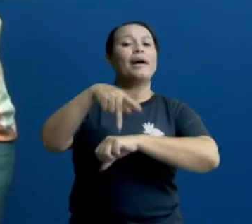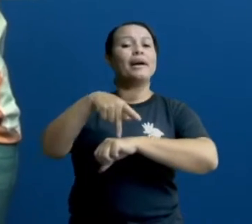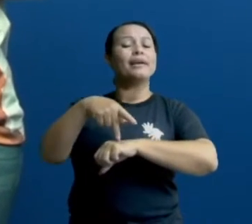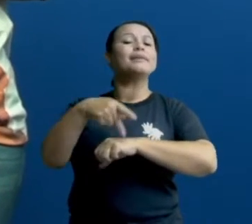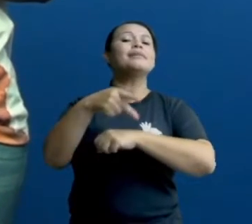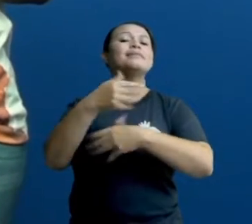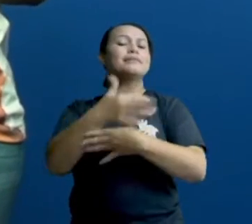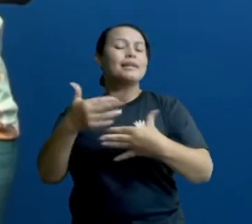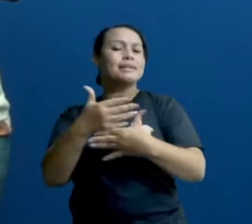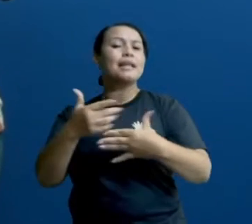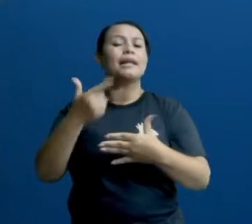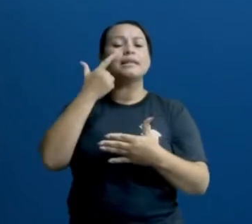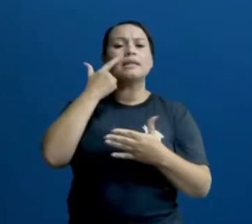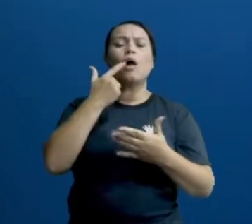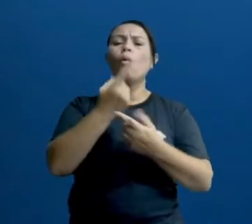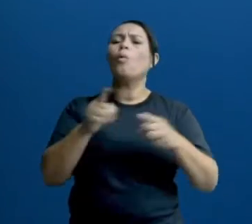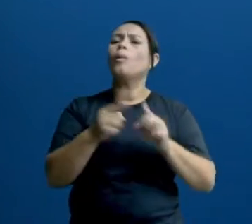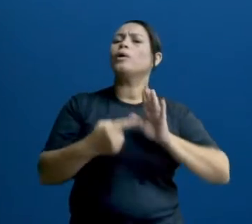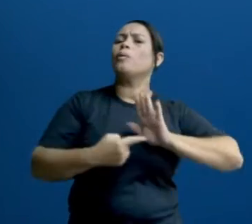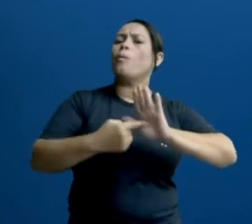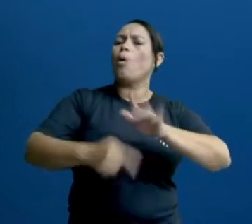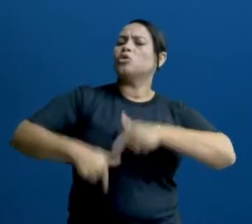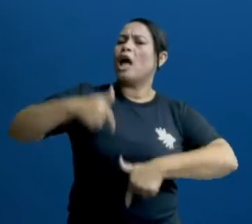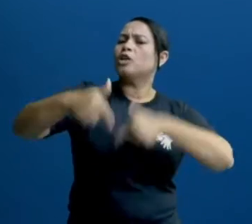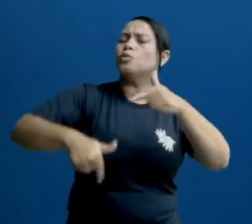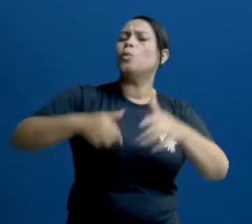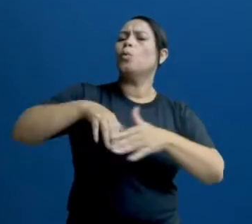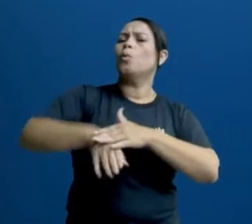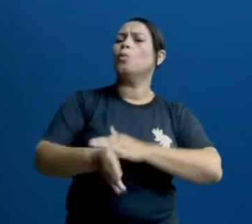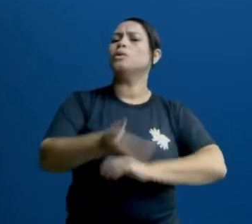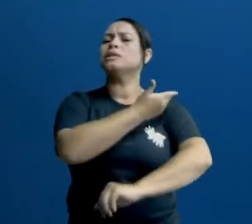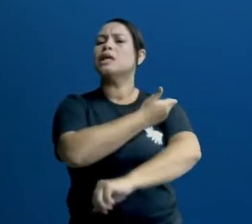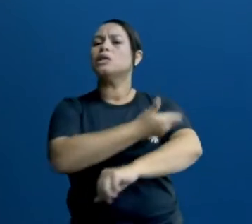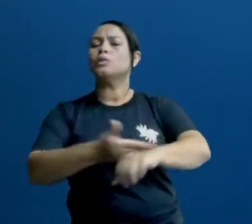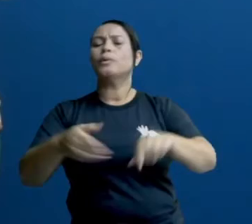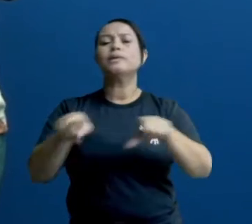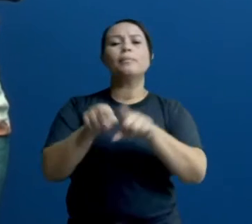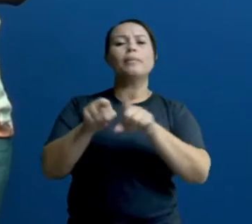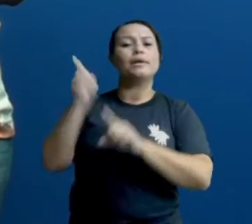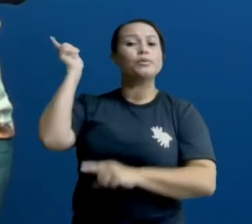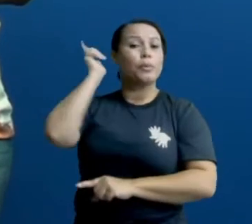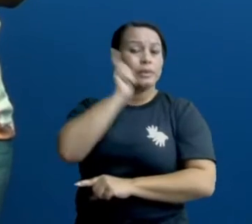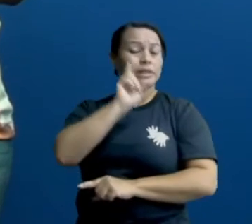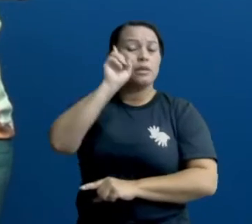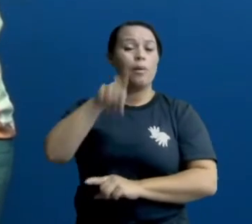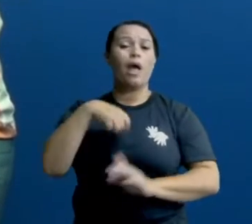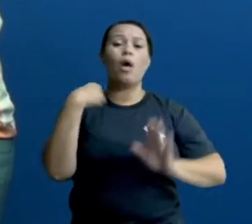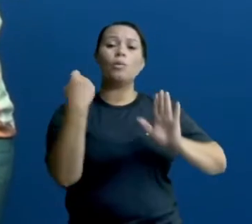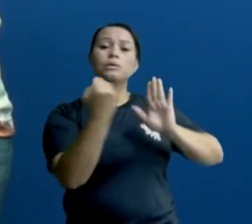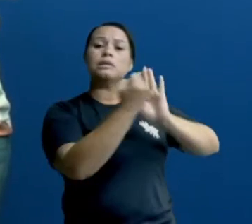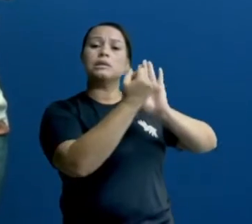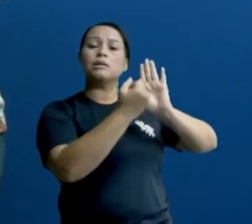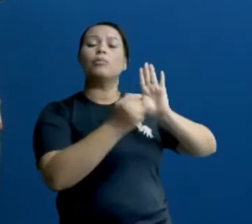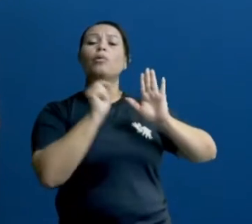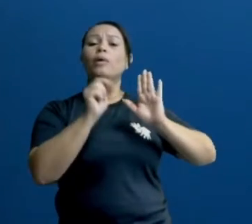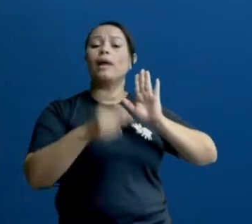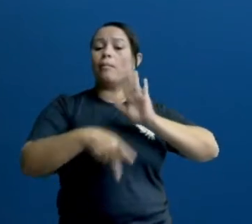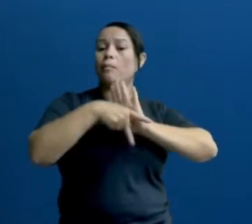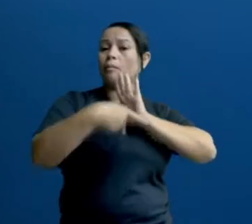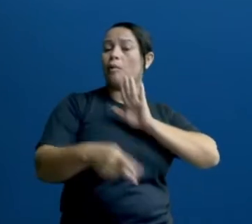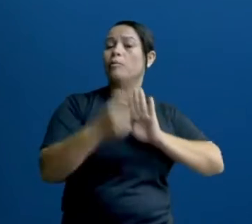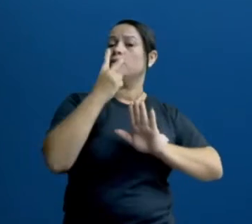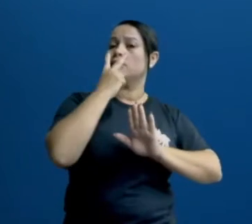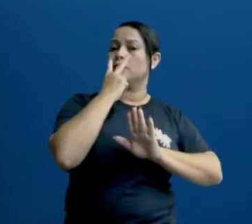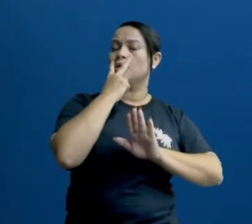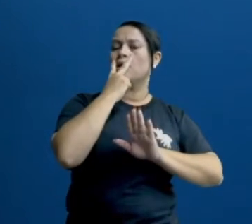as nossas lutas, as nossas tradições, as nossas conquistas. Então, é um símbolo, certo? De vitória